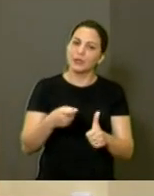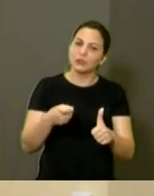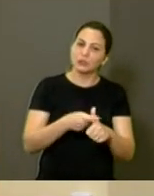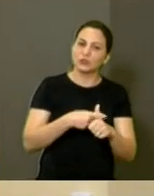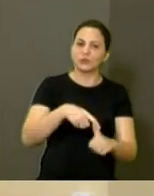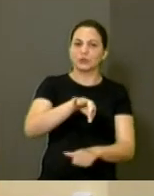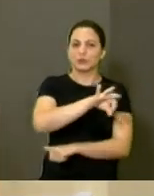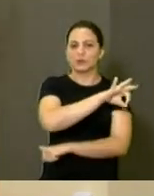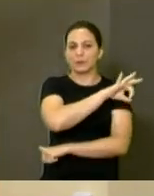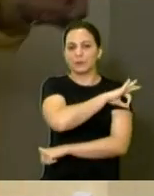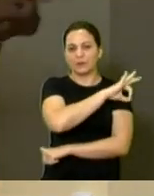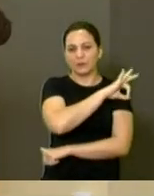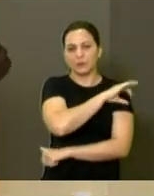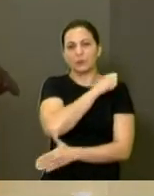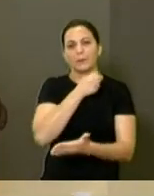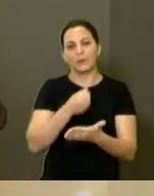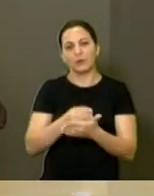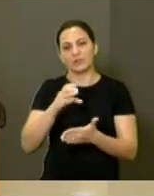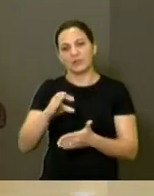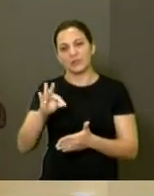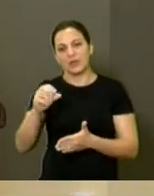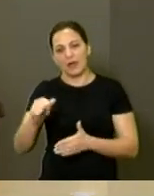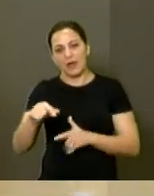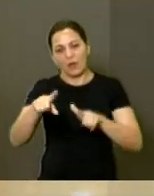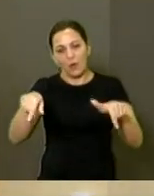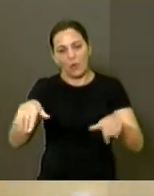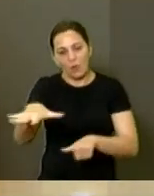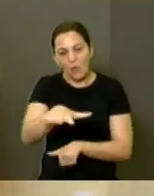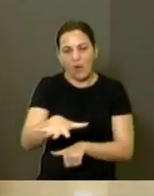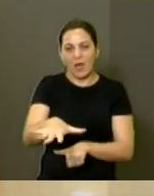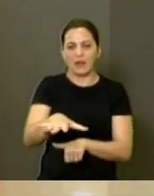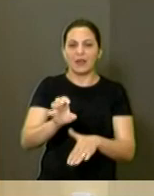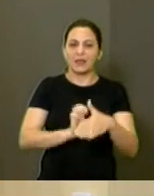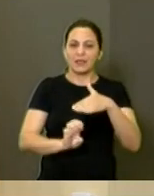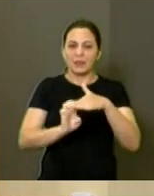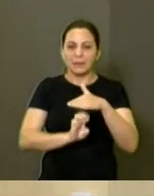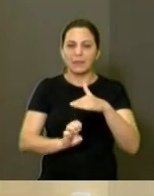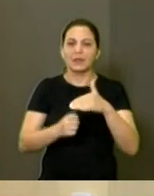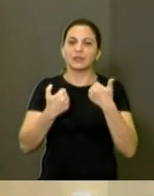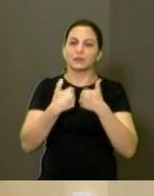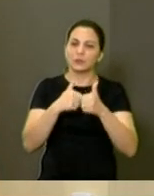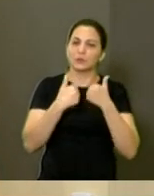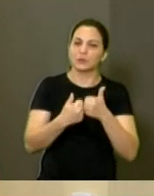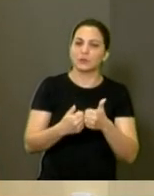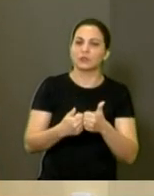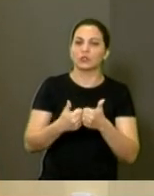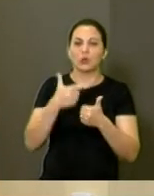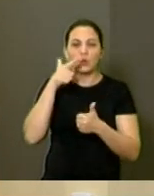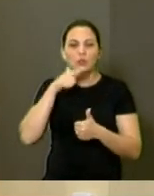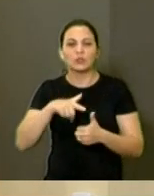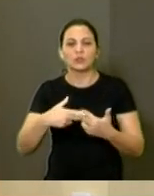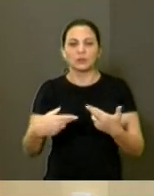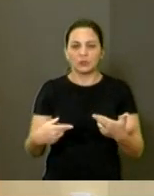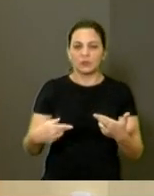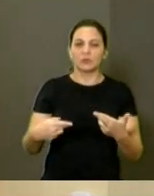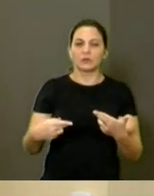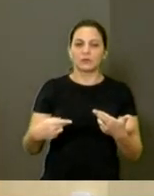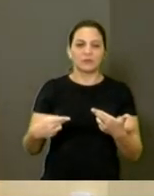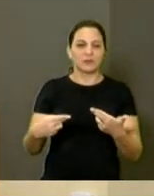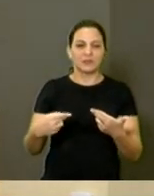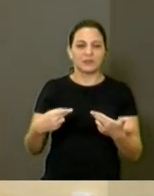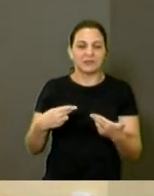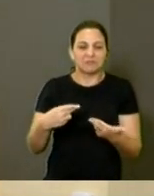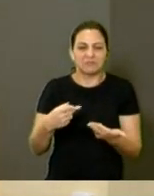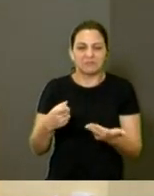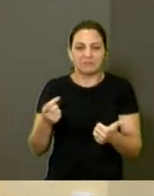da Prefeitura e pagou a CTA com terreno Que empresa de transporte vai se sustentar dessa forma Vereador Elias